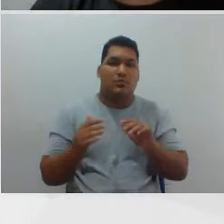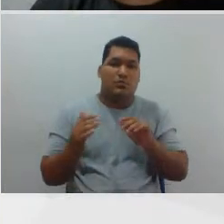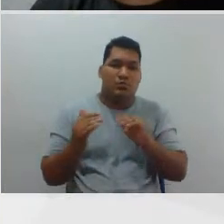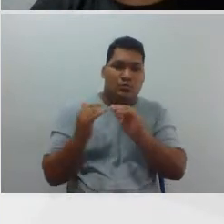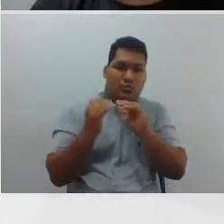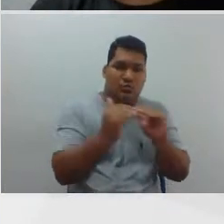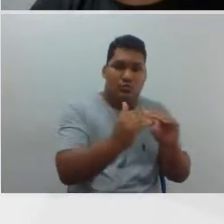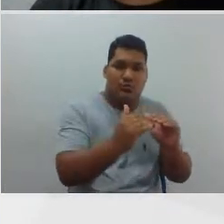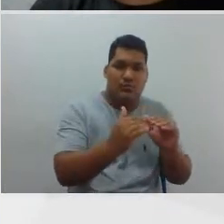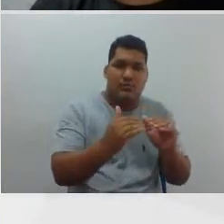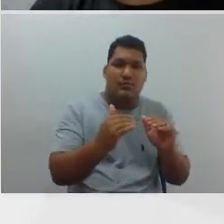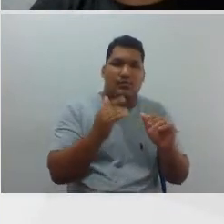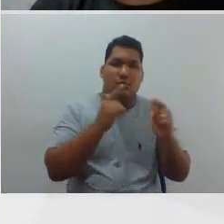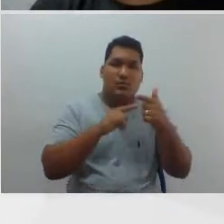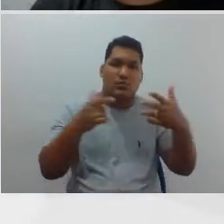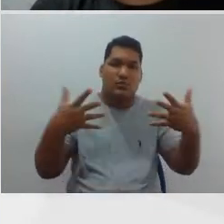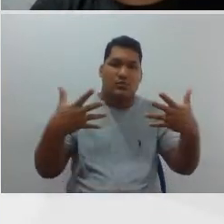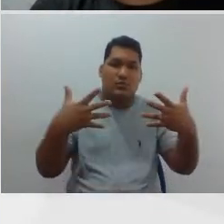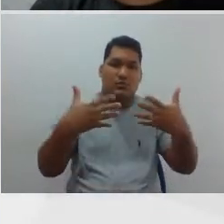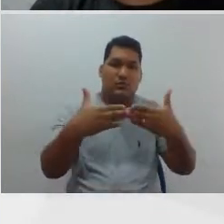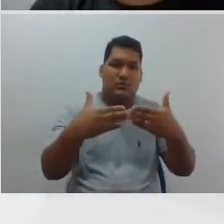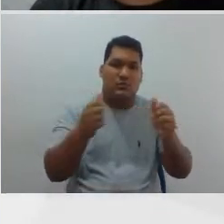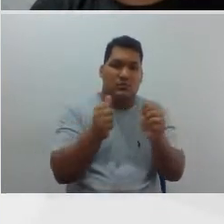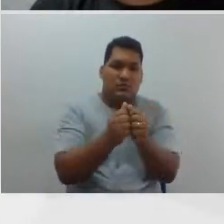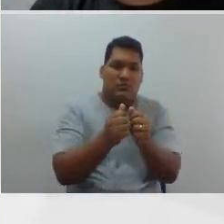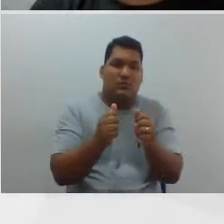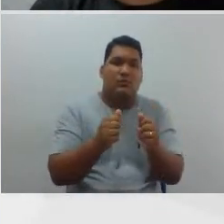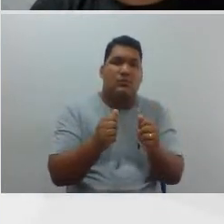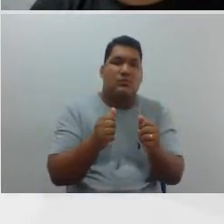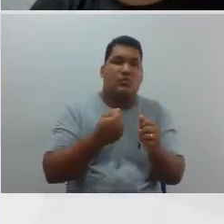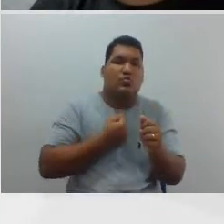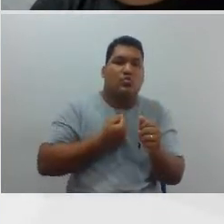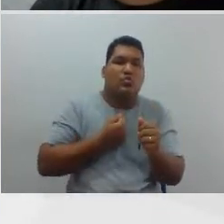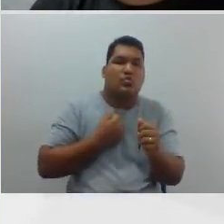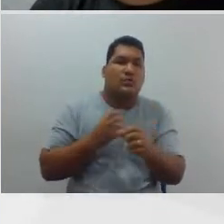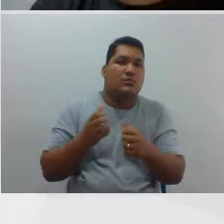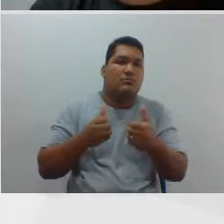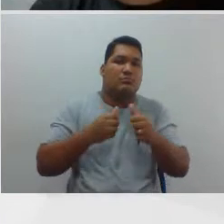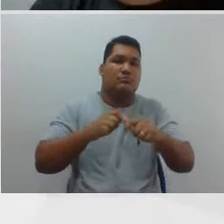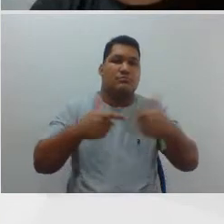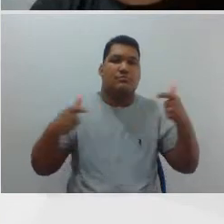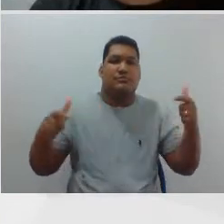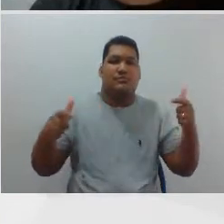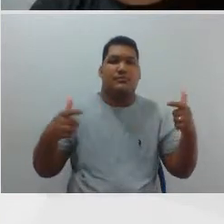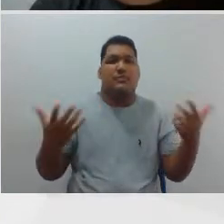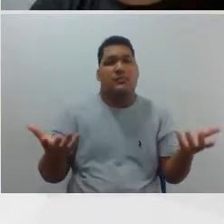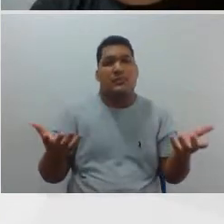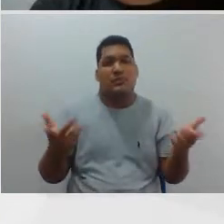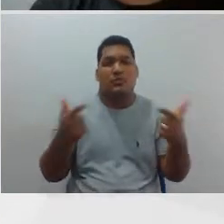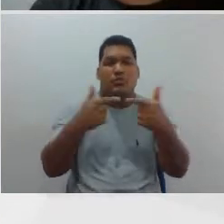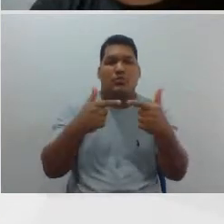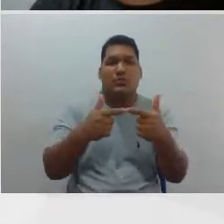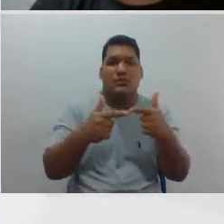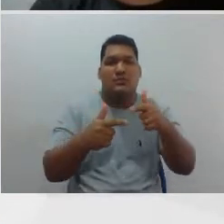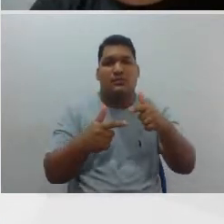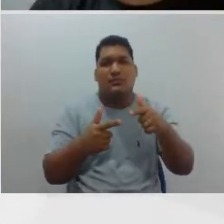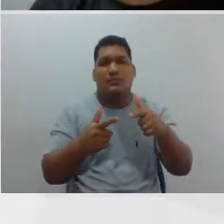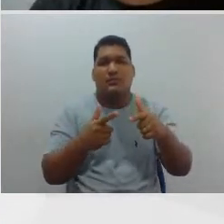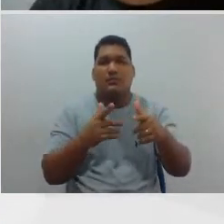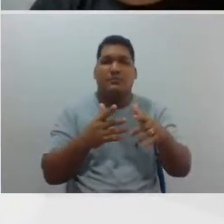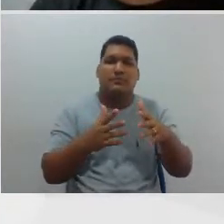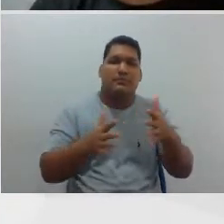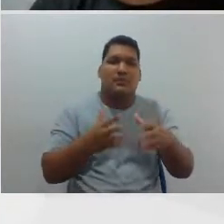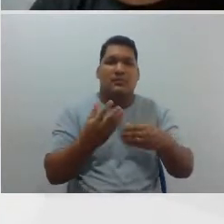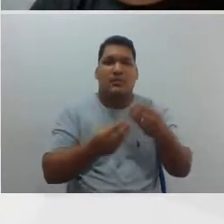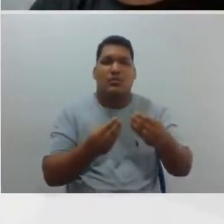o número de dispositivos ser bastante grande, né. Então, seria assim, mais ou menos como a